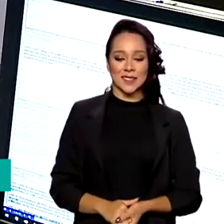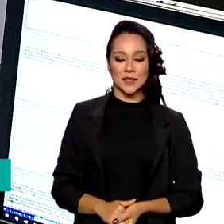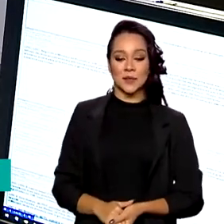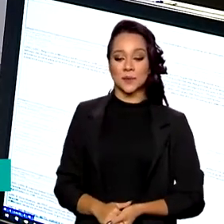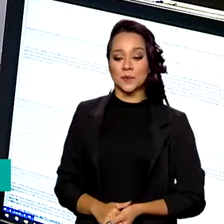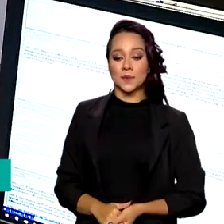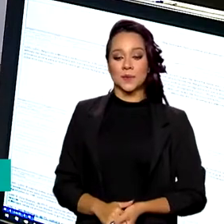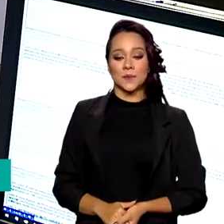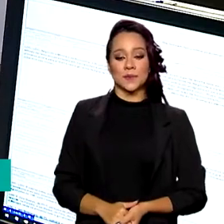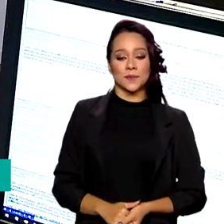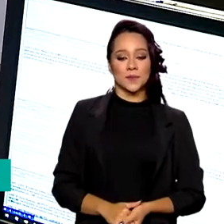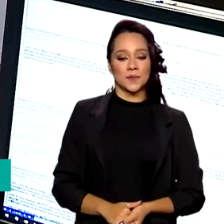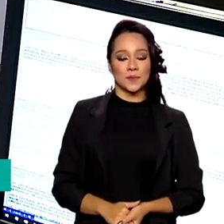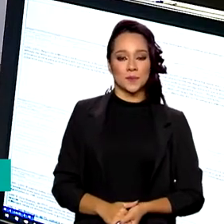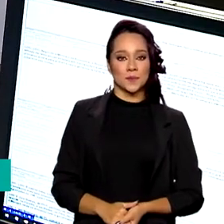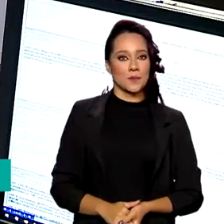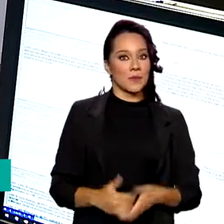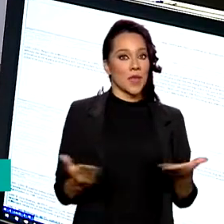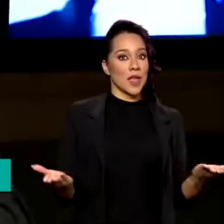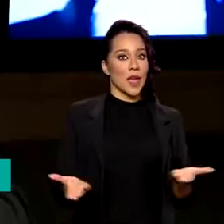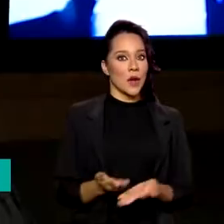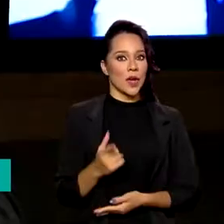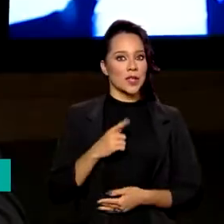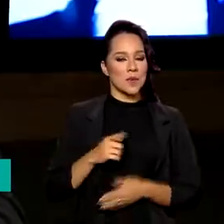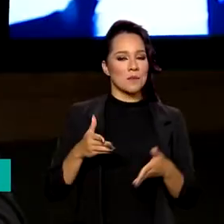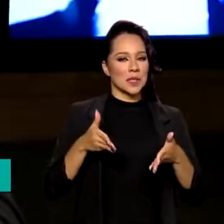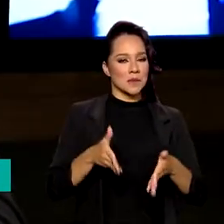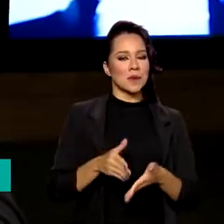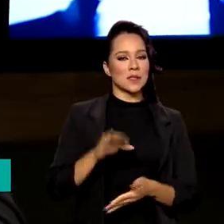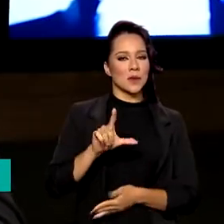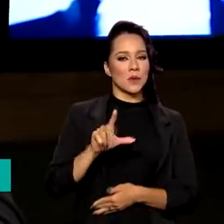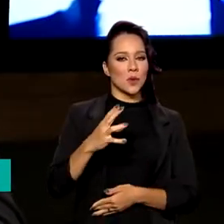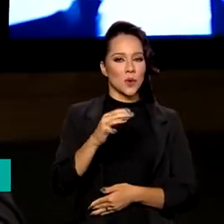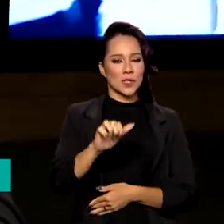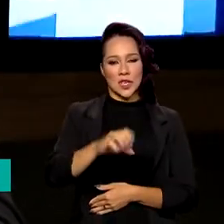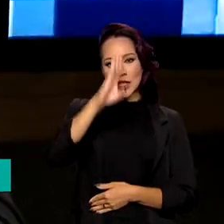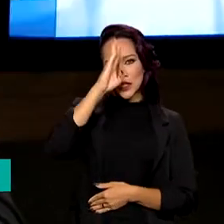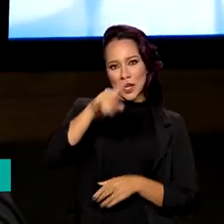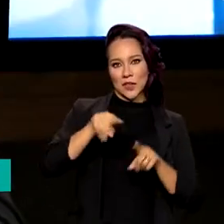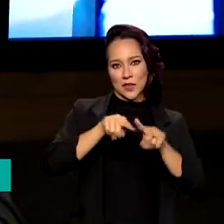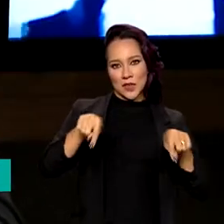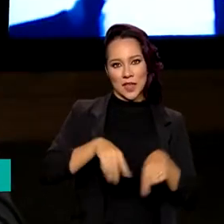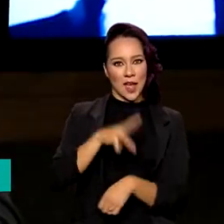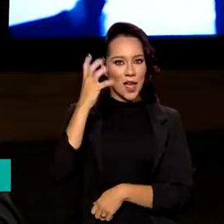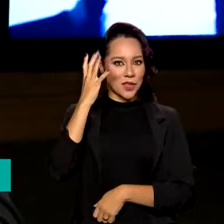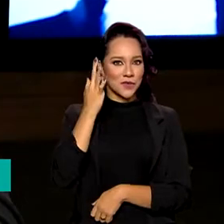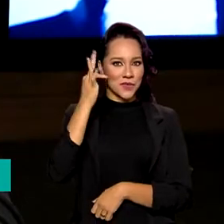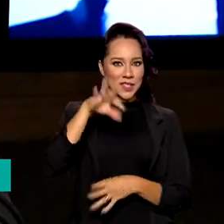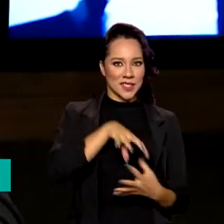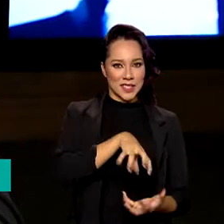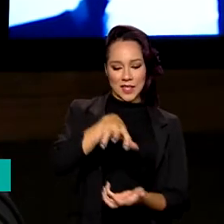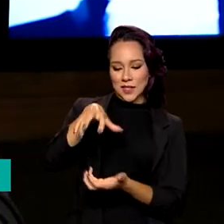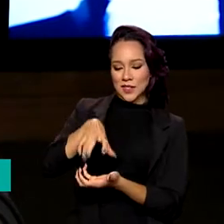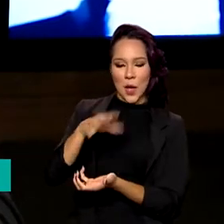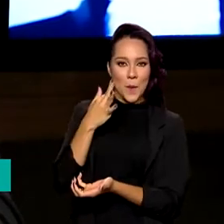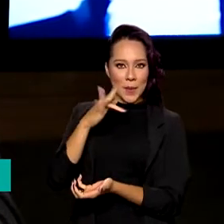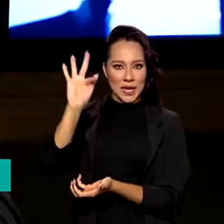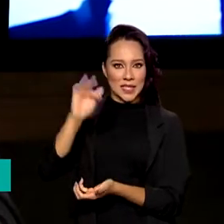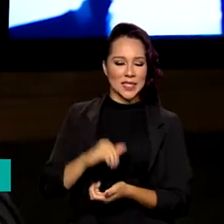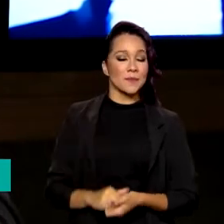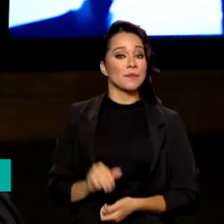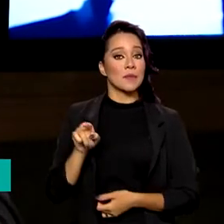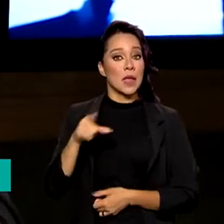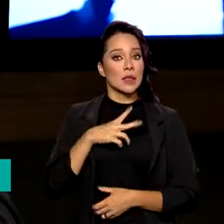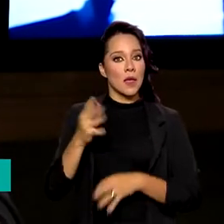repórter nacional e agora nós temos a participação de Lúcia mísel direto dos estúdios da Rádio França internacional em Paris